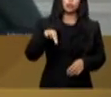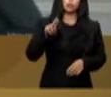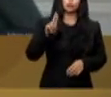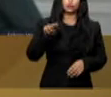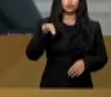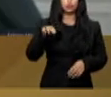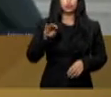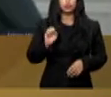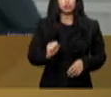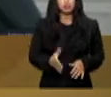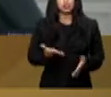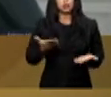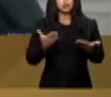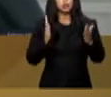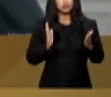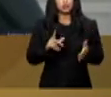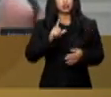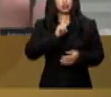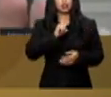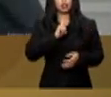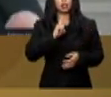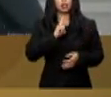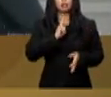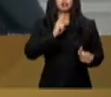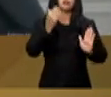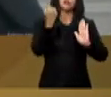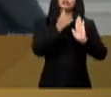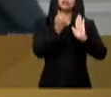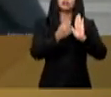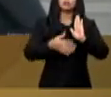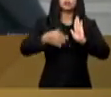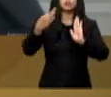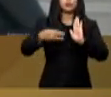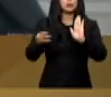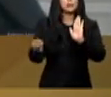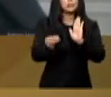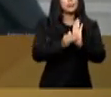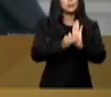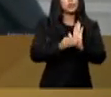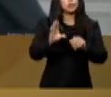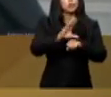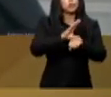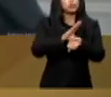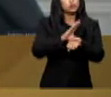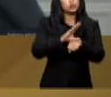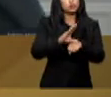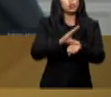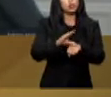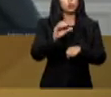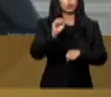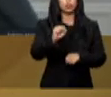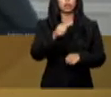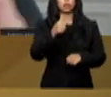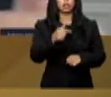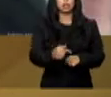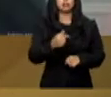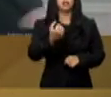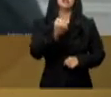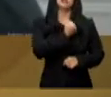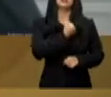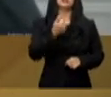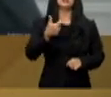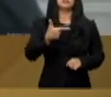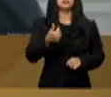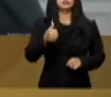nosso ordenamento jurídico pela Emenda Constitucional 87 em 2015,